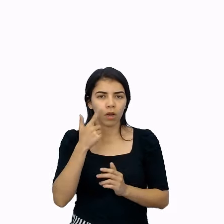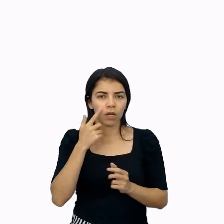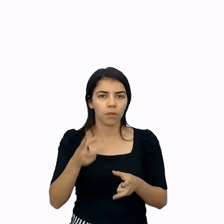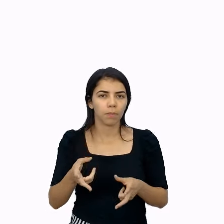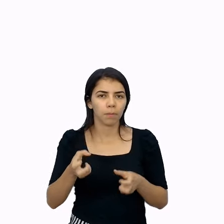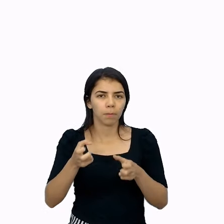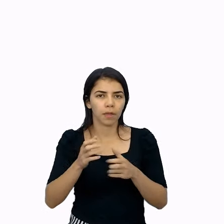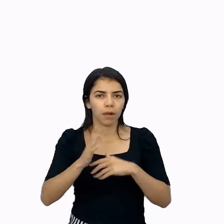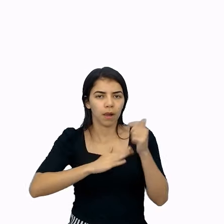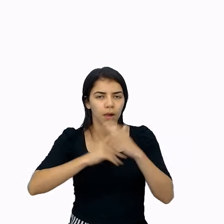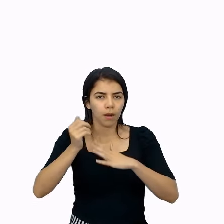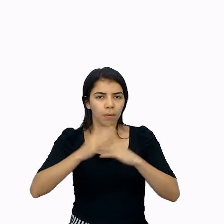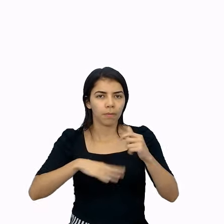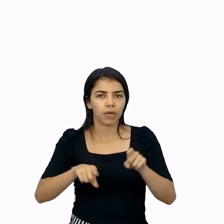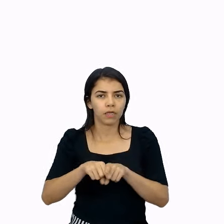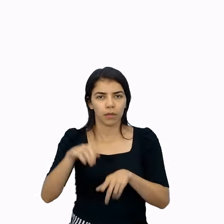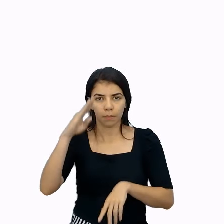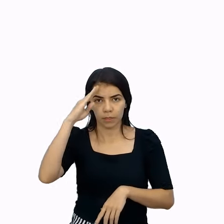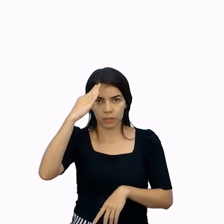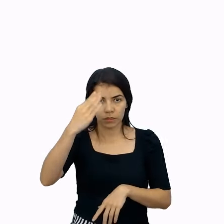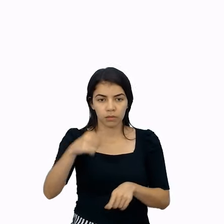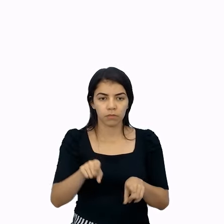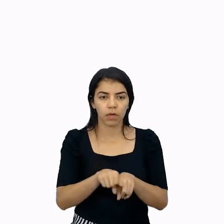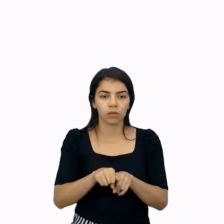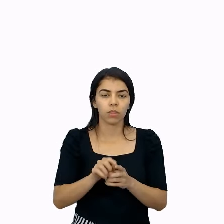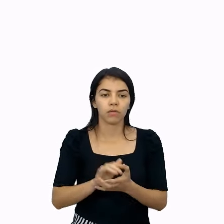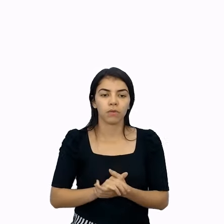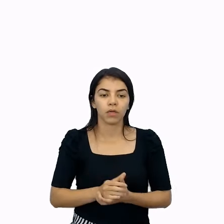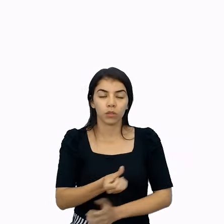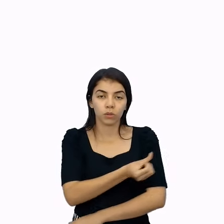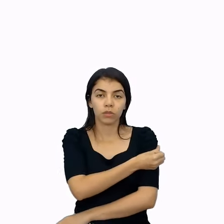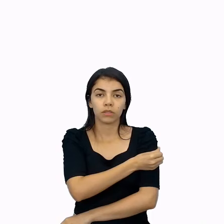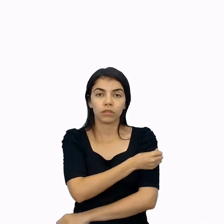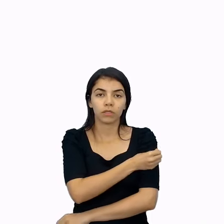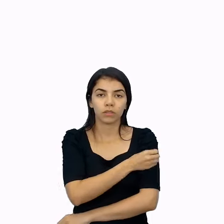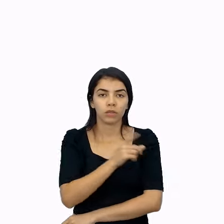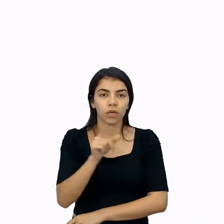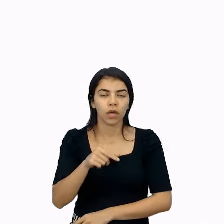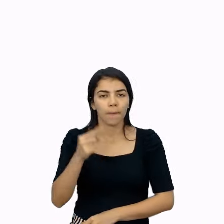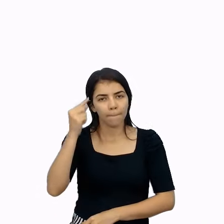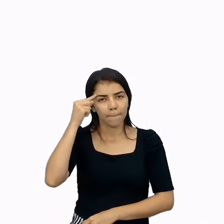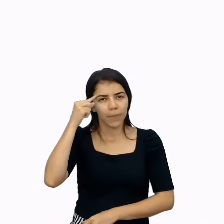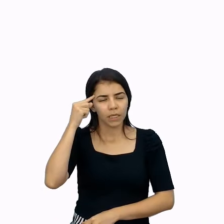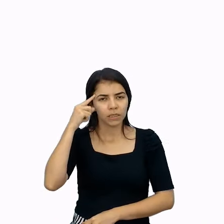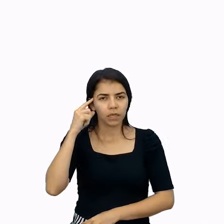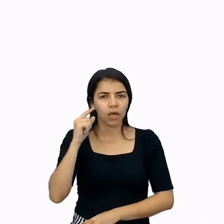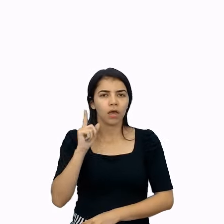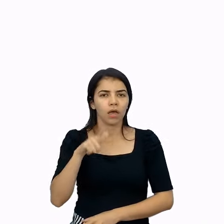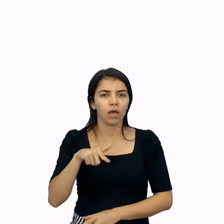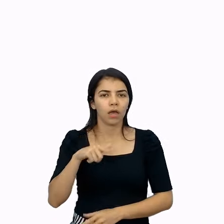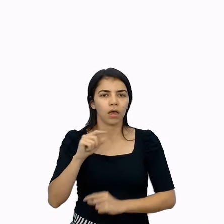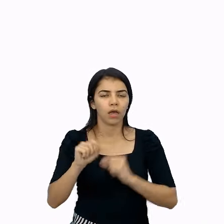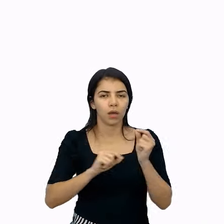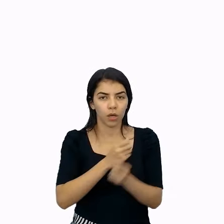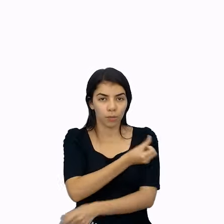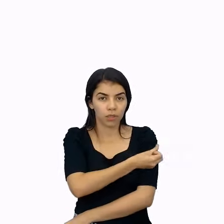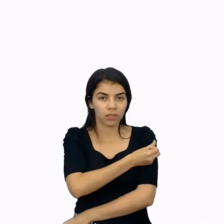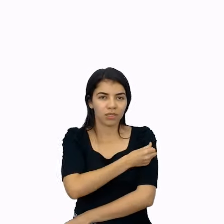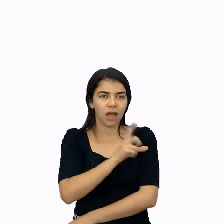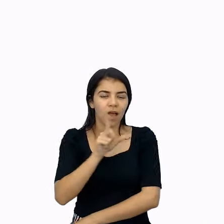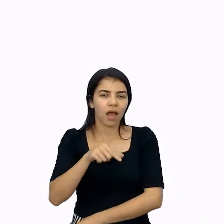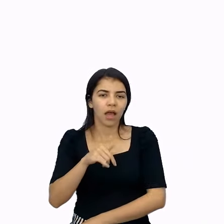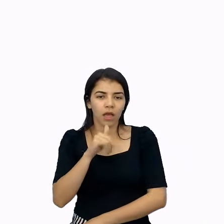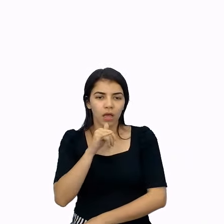a habilidade essencial agora do sexto ano e pensar, para o sexto ano, há